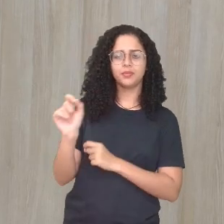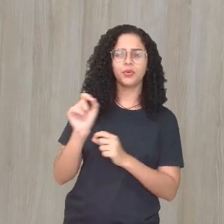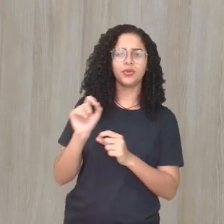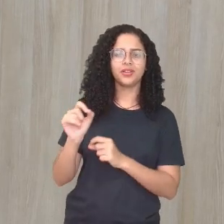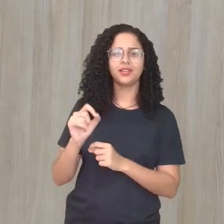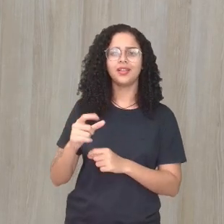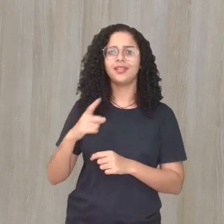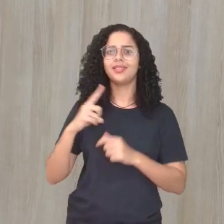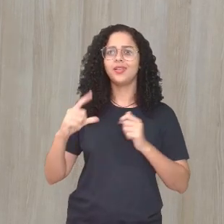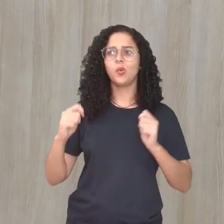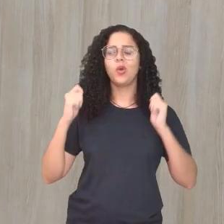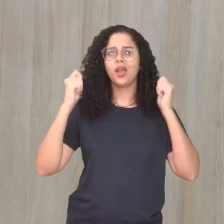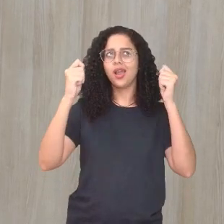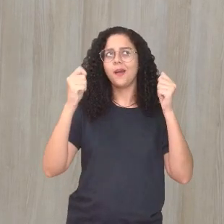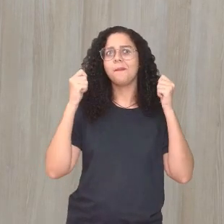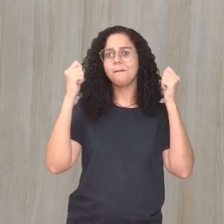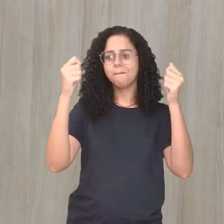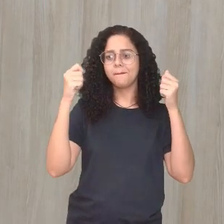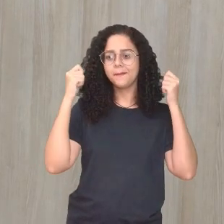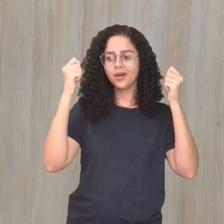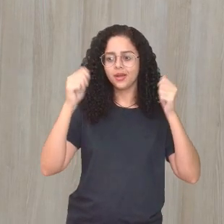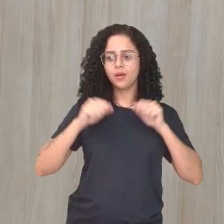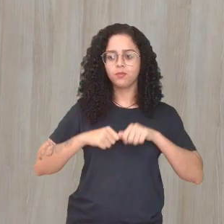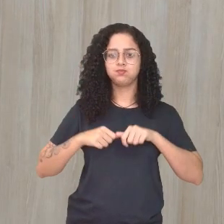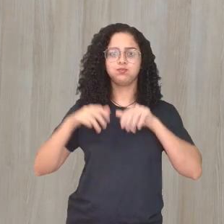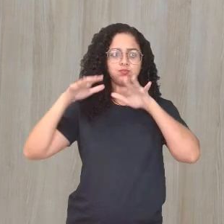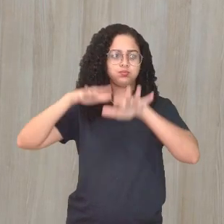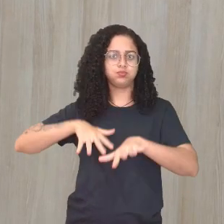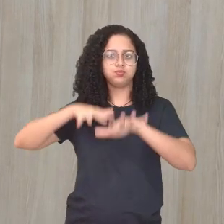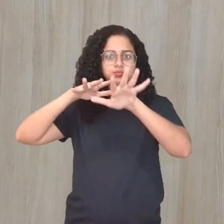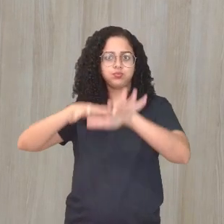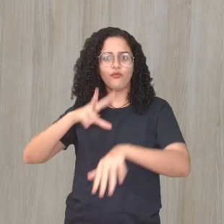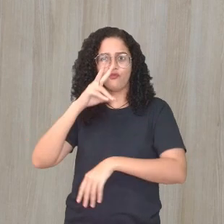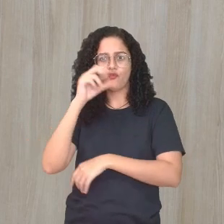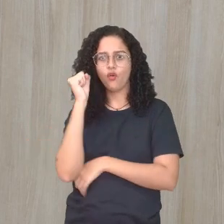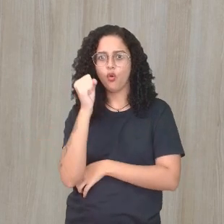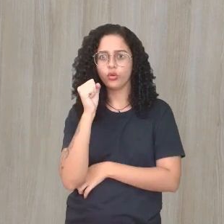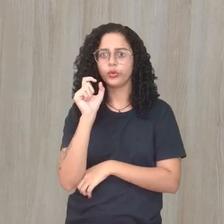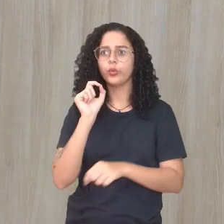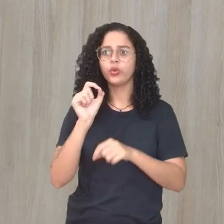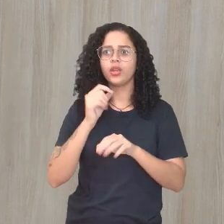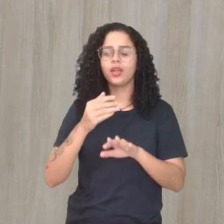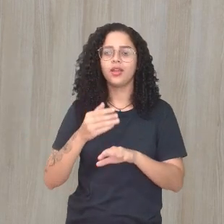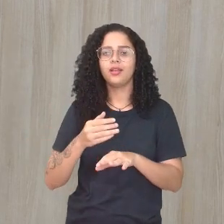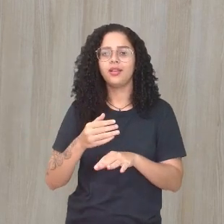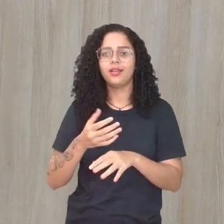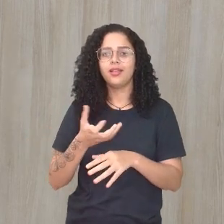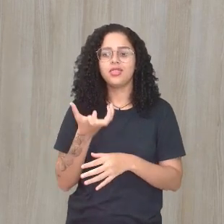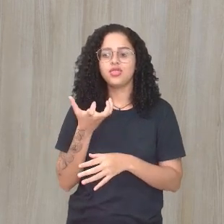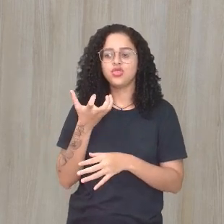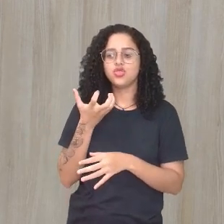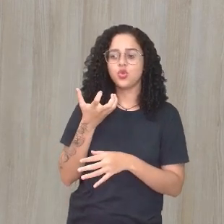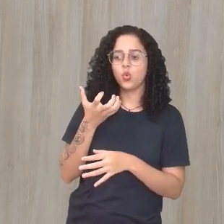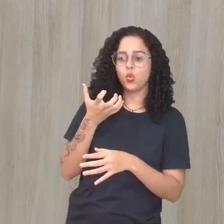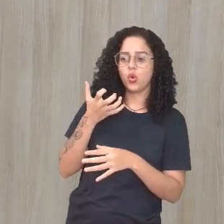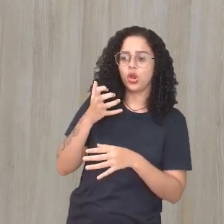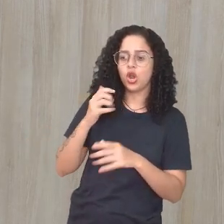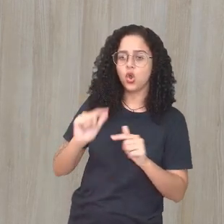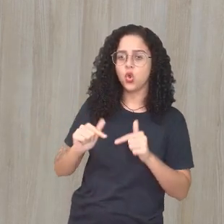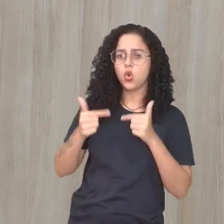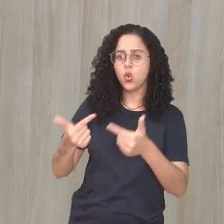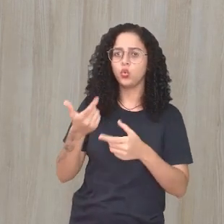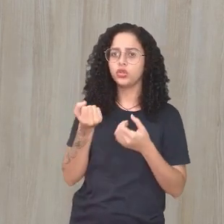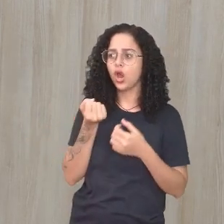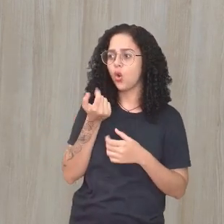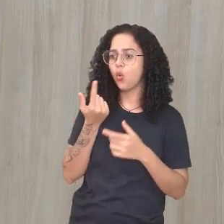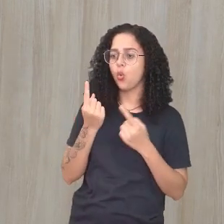uma campanha muito forte no sentido do anticomunismo, né, que será inclusive